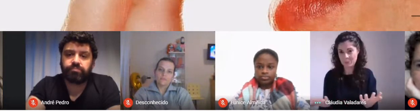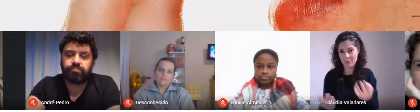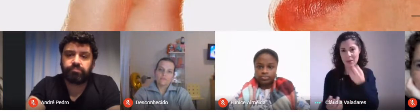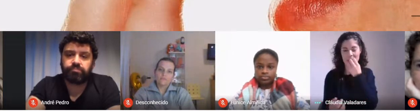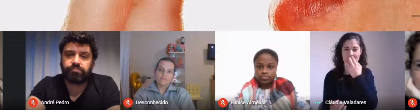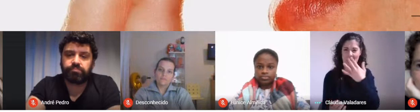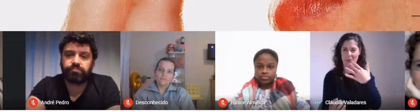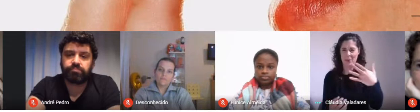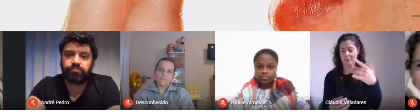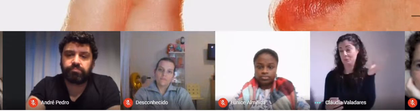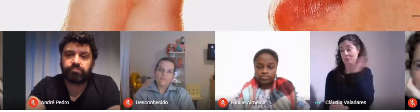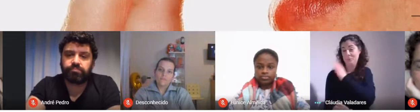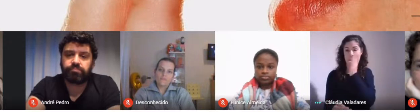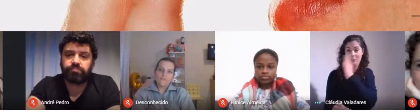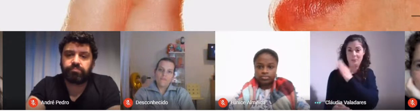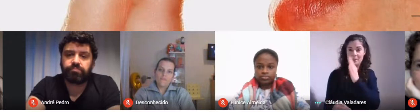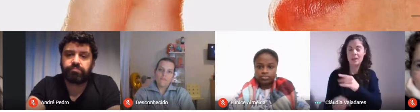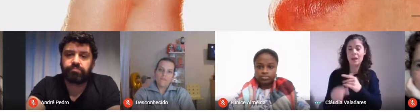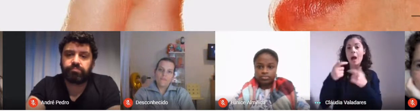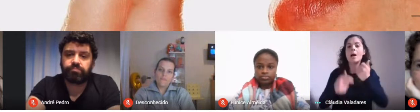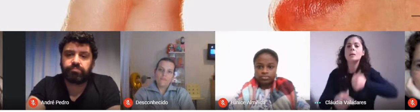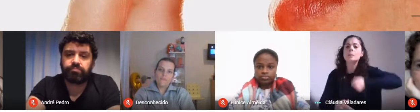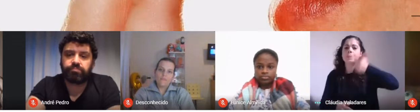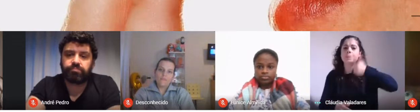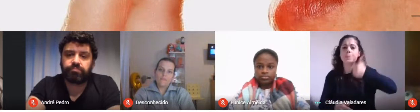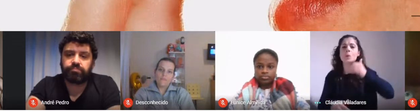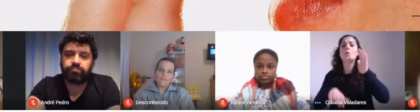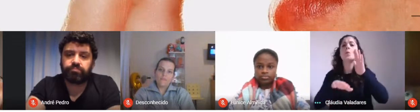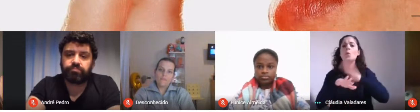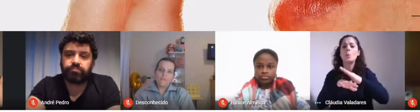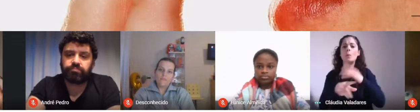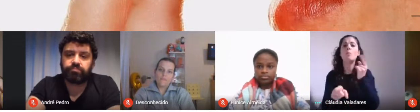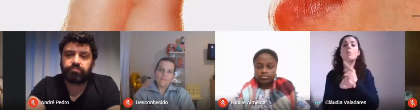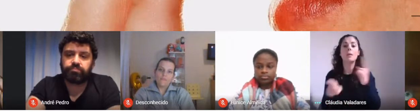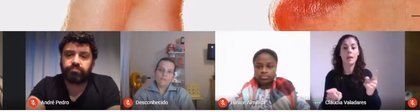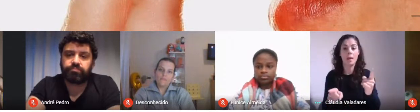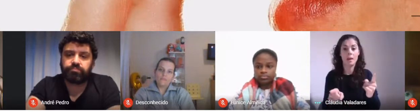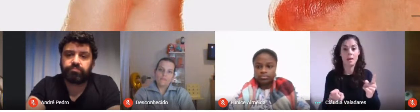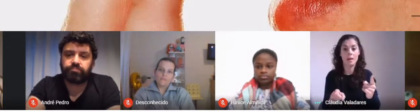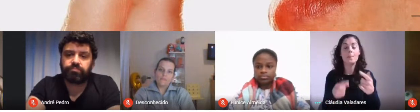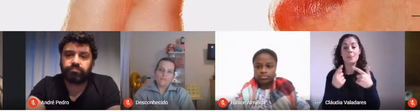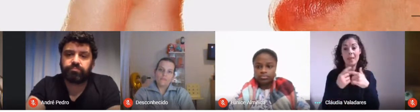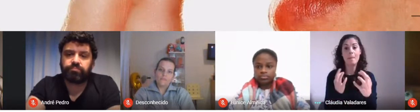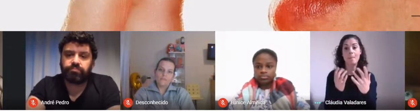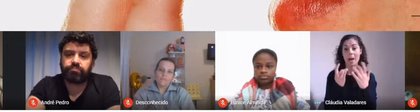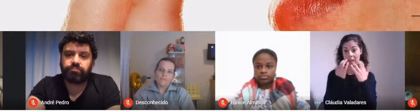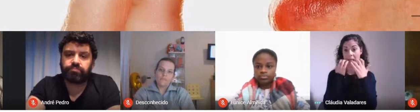O mau hálito, existe principalmente pela acumulação da placa bacteriana